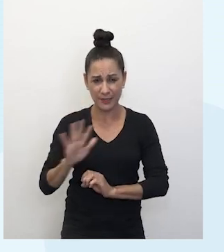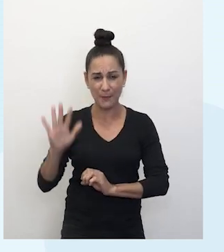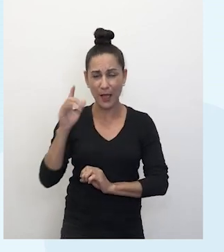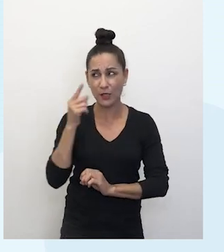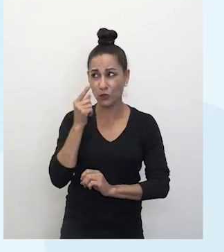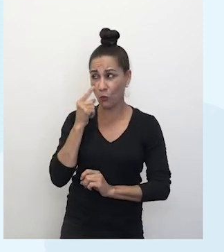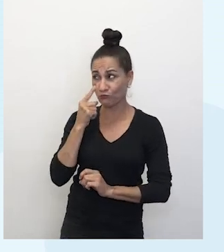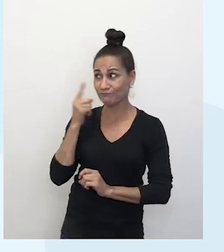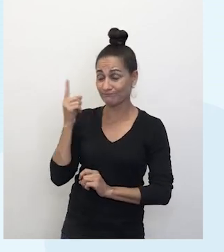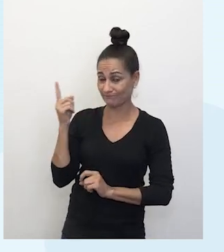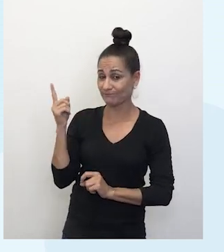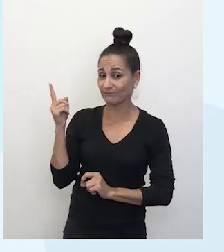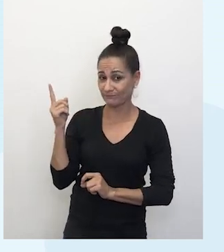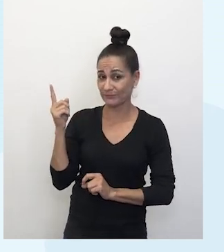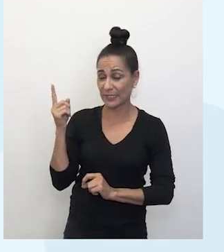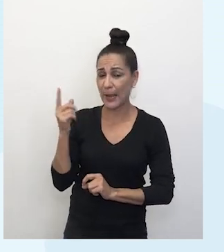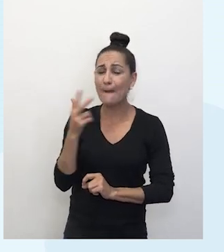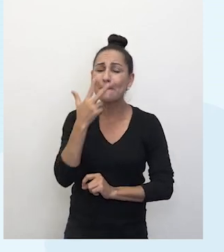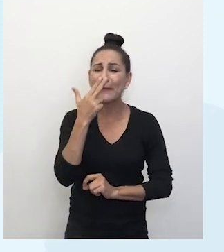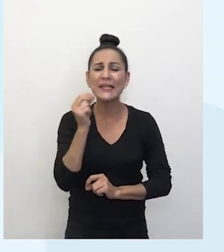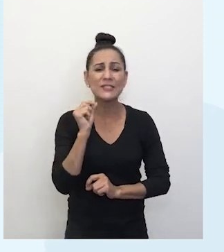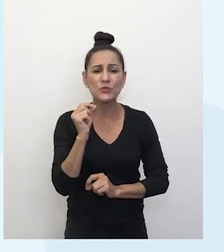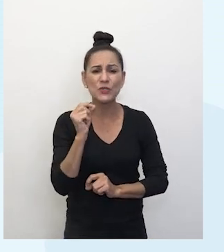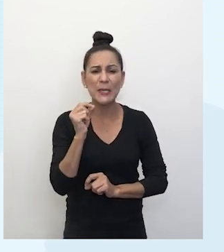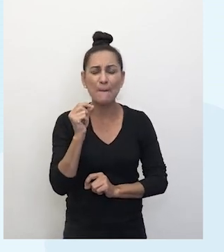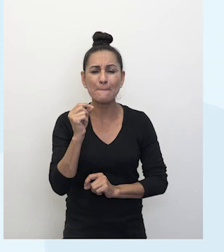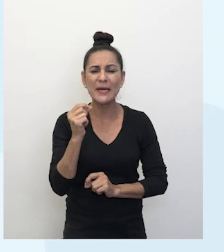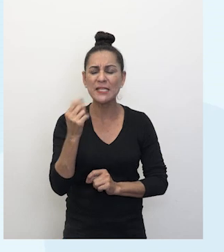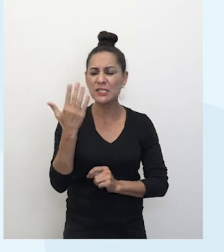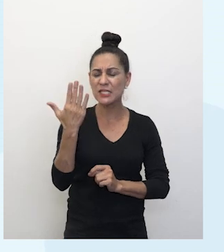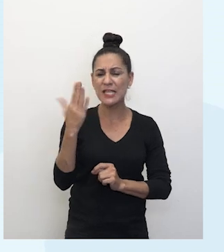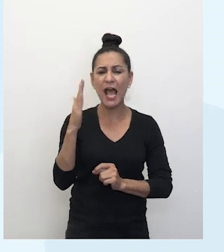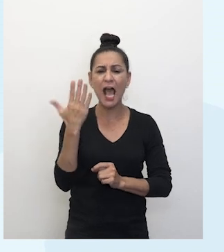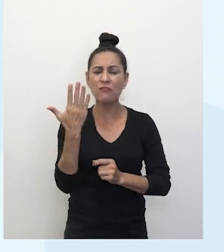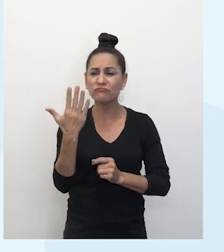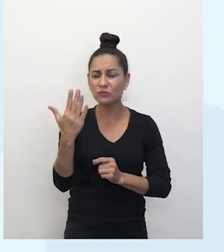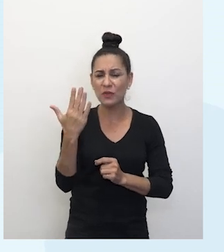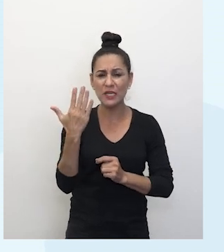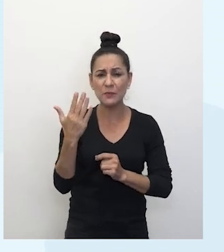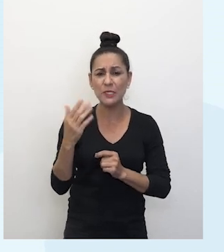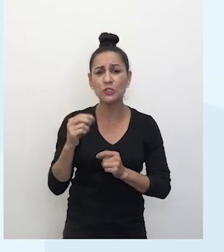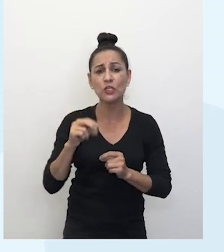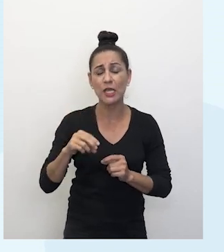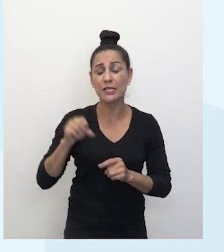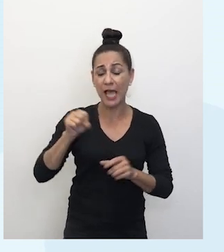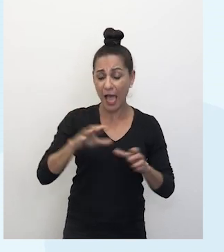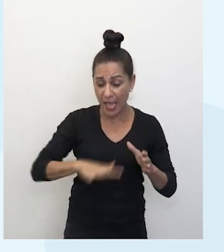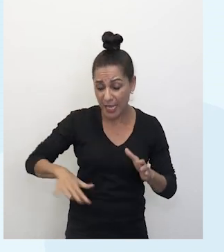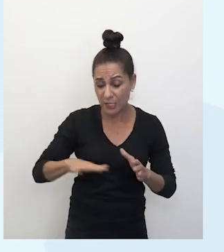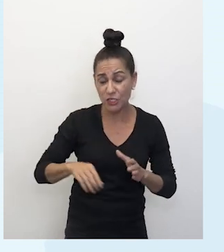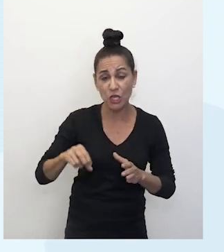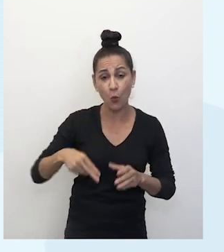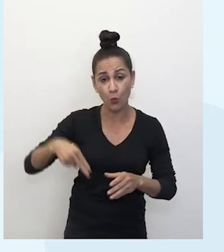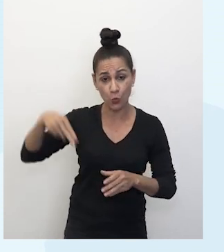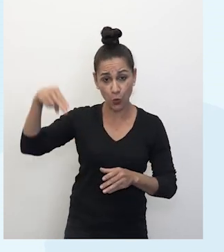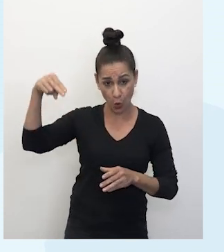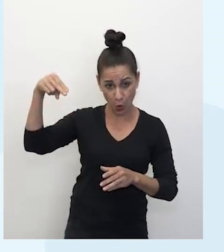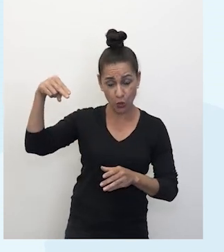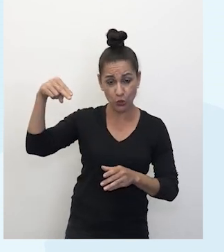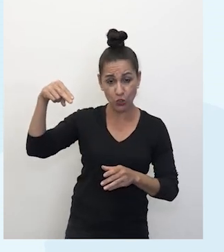a um uma aparência de espelhamento entre a região norte né com a divisão da linha do Equador